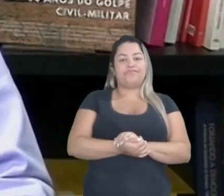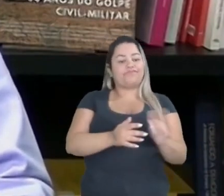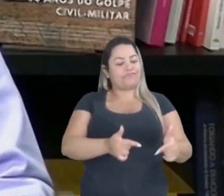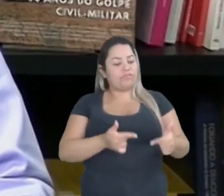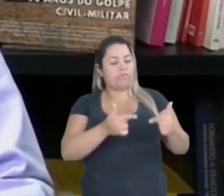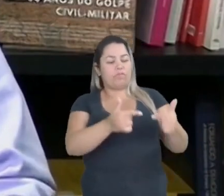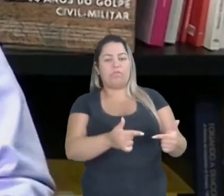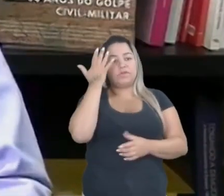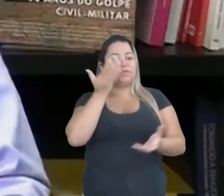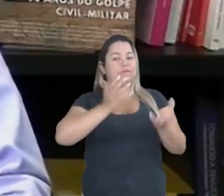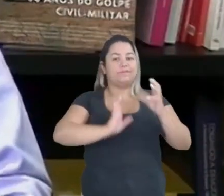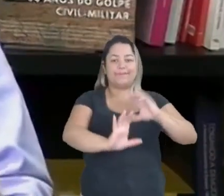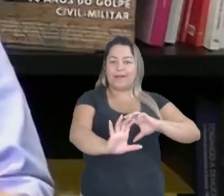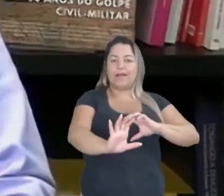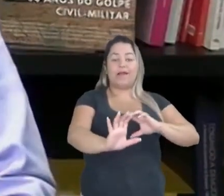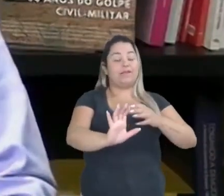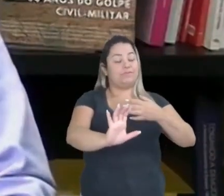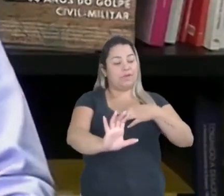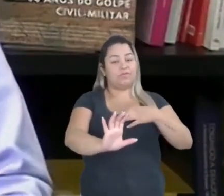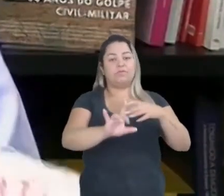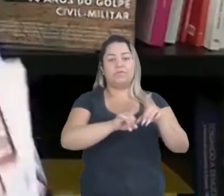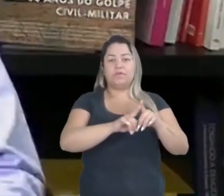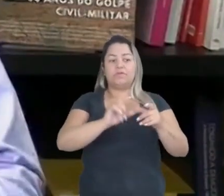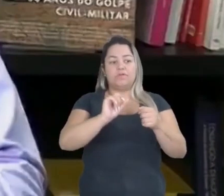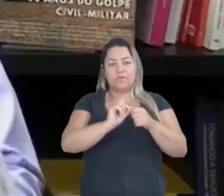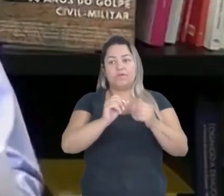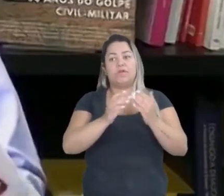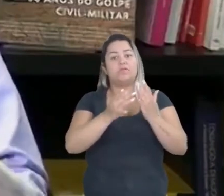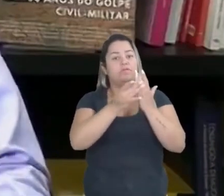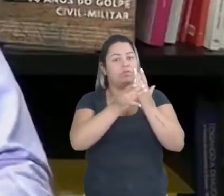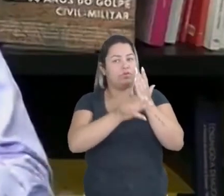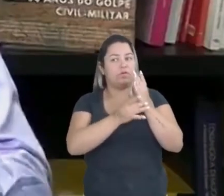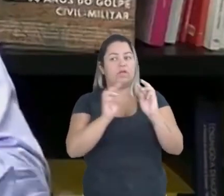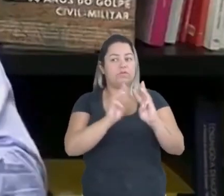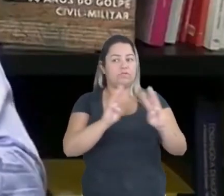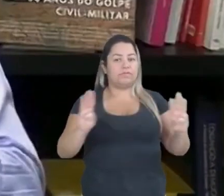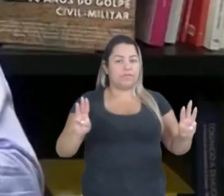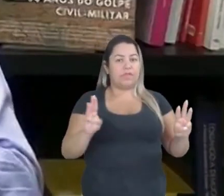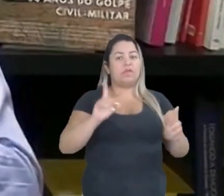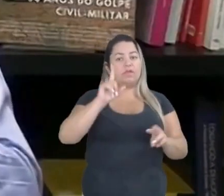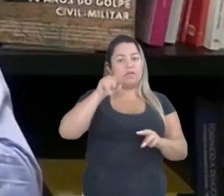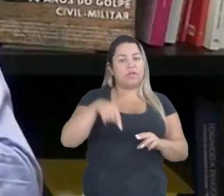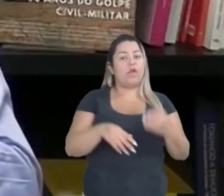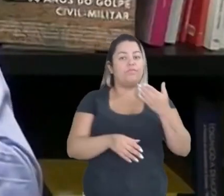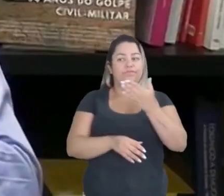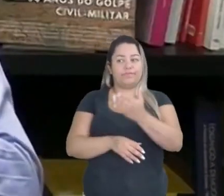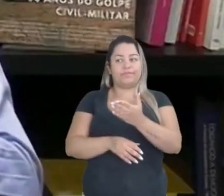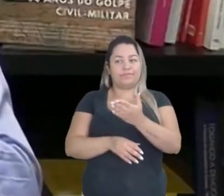batalhando para que eles sejam exitosos. A gente produziu um livrinho que está disponível no nosso site, que é esse livrinho